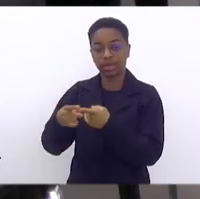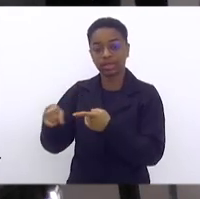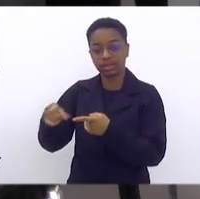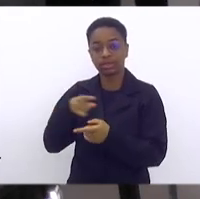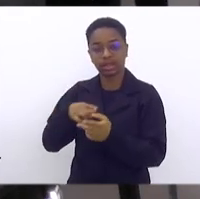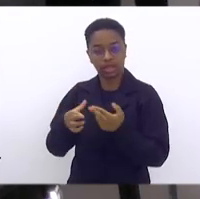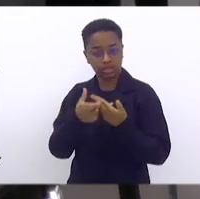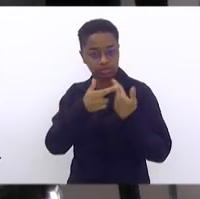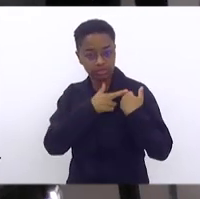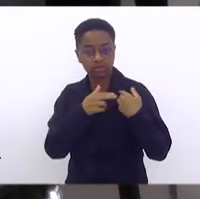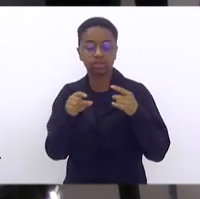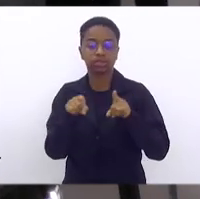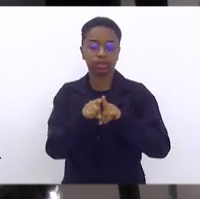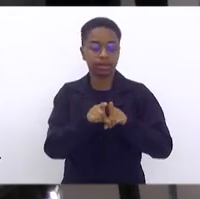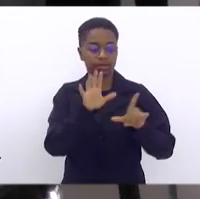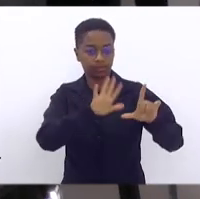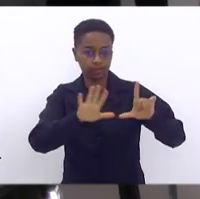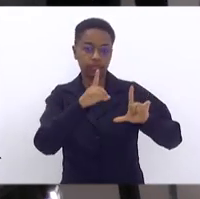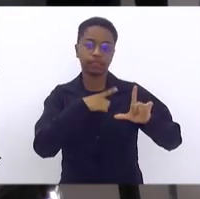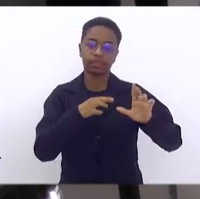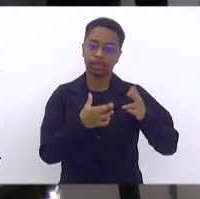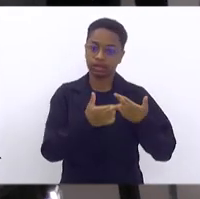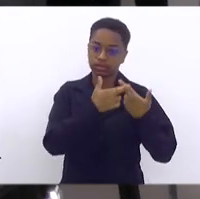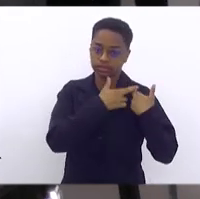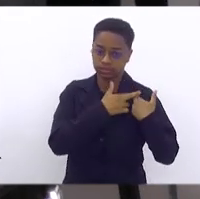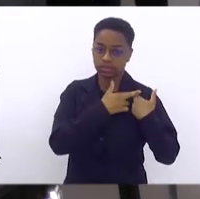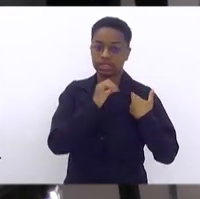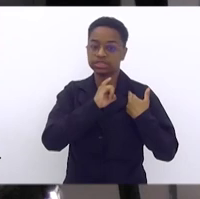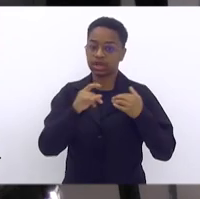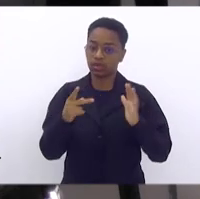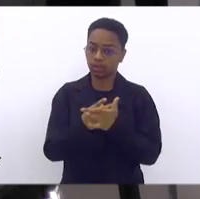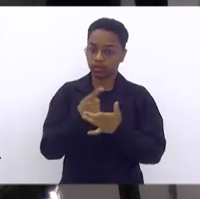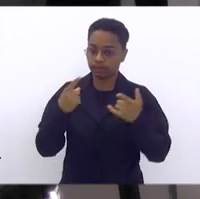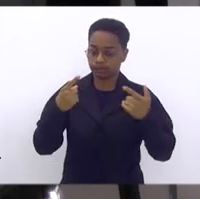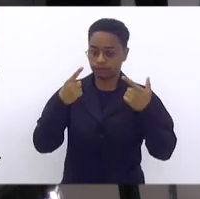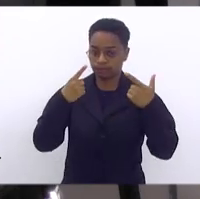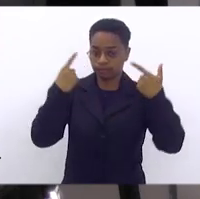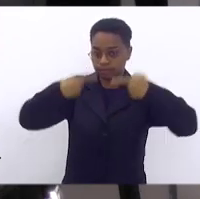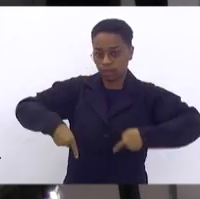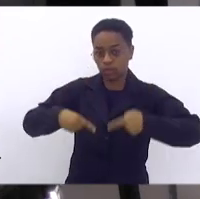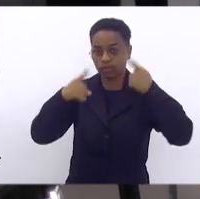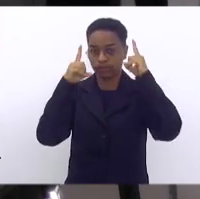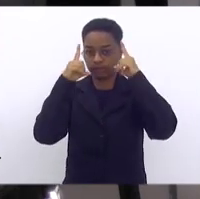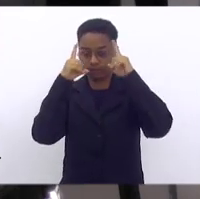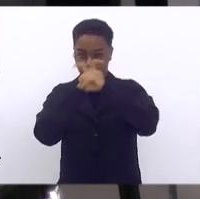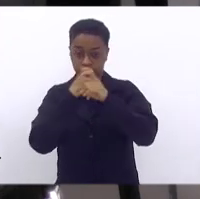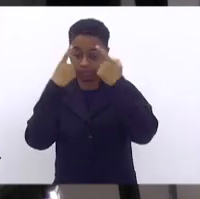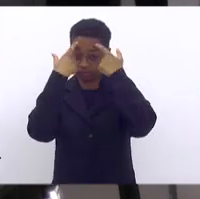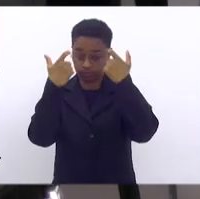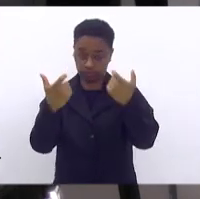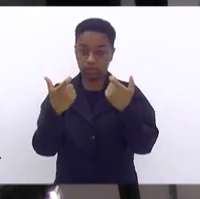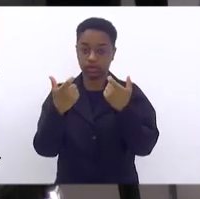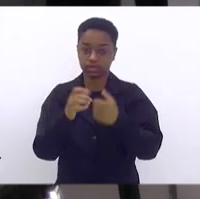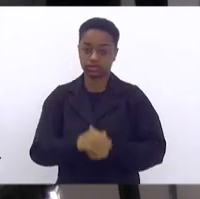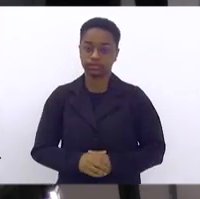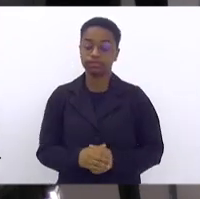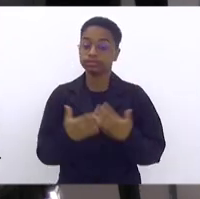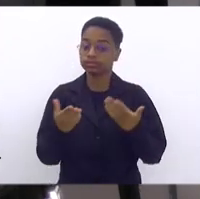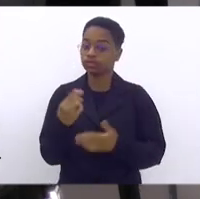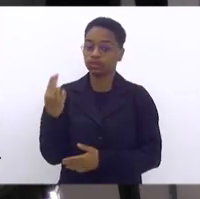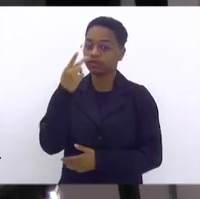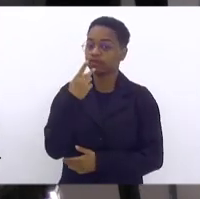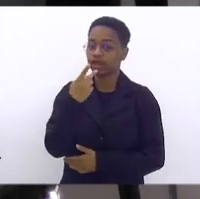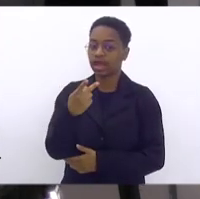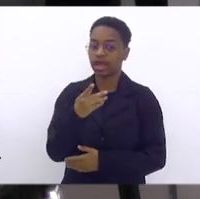corresponsáveis pelo processo de combate às violências que acontecem ali, né? Então, não dá para a gente falar de combate a essa violência sem colocar